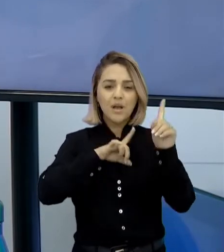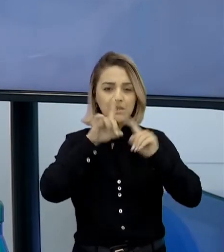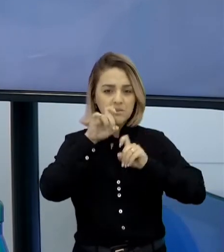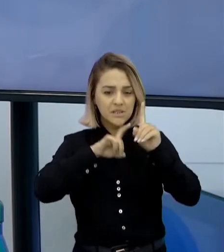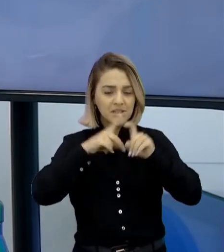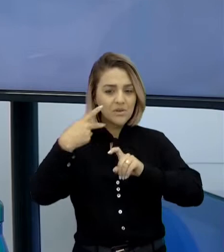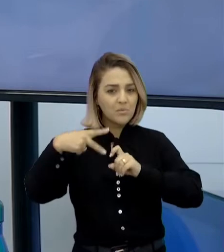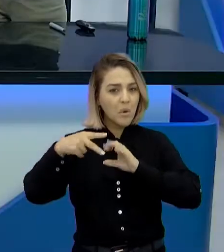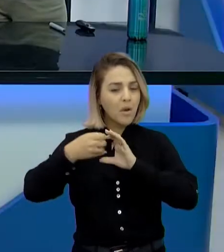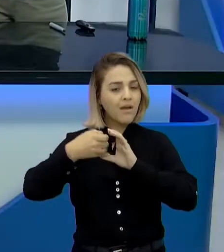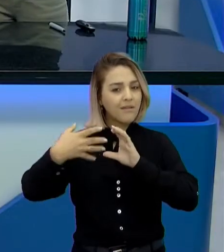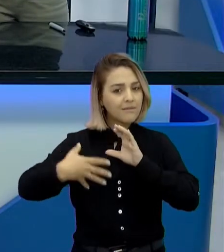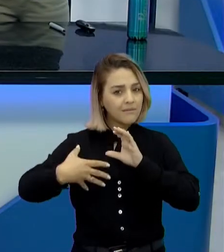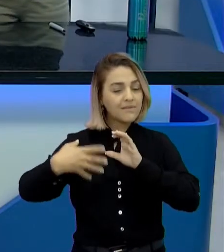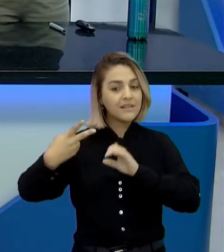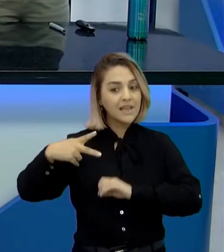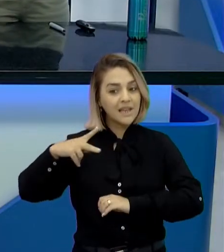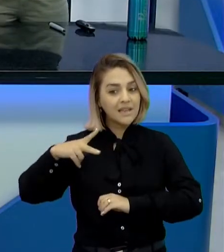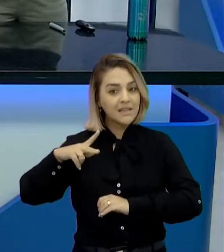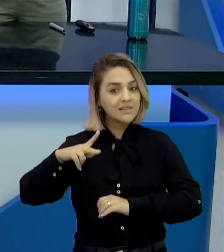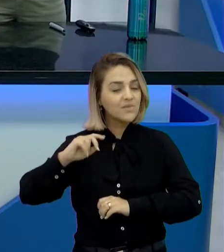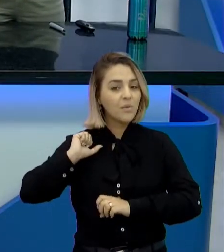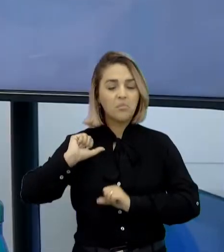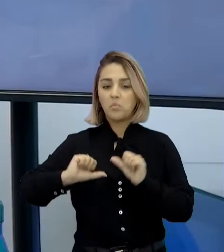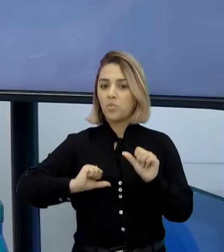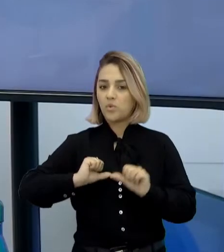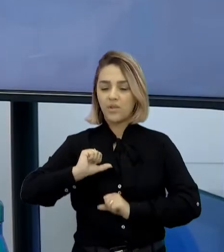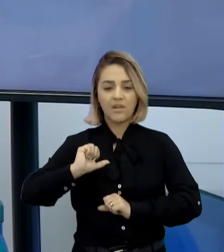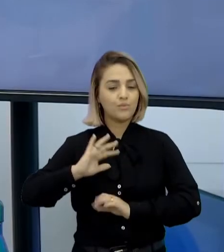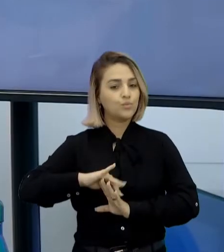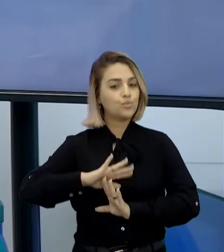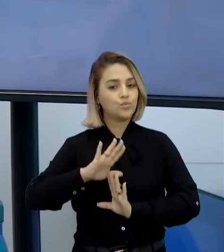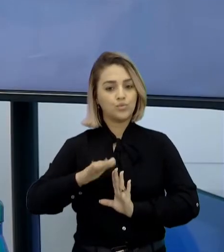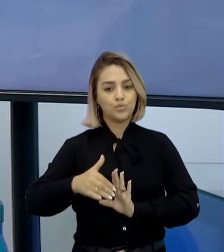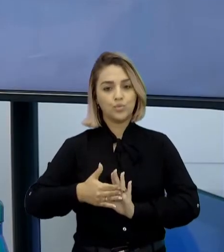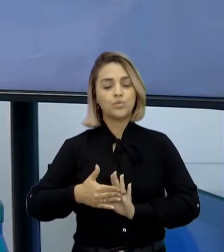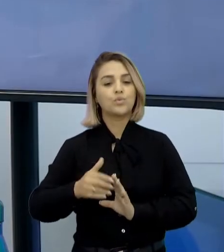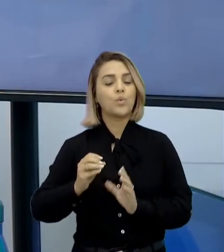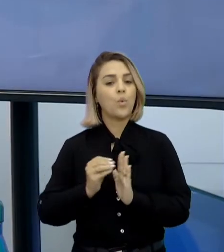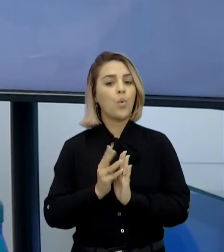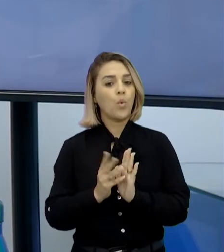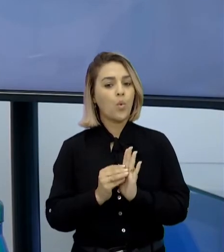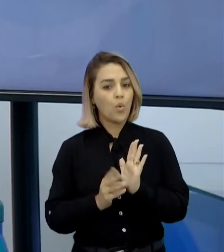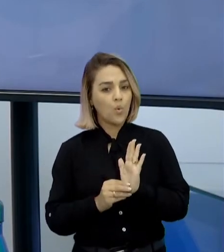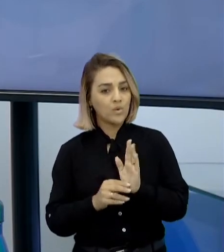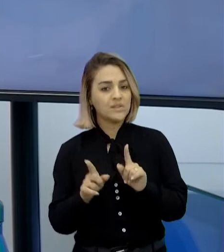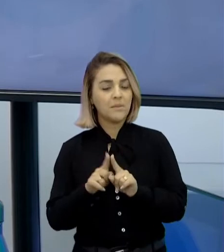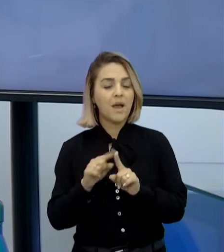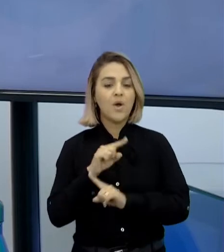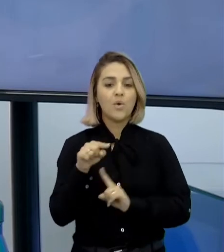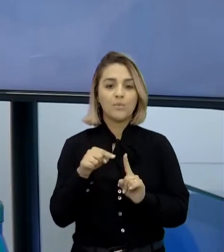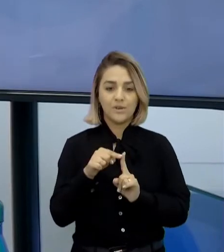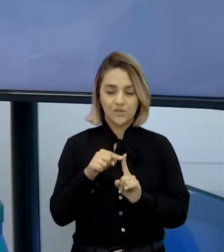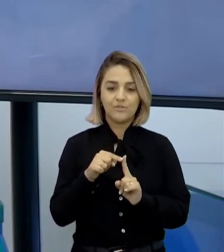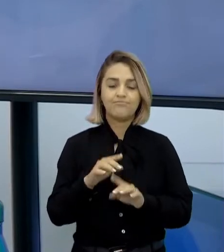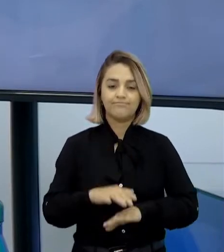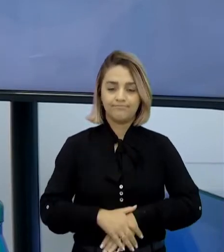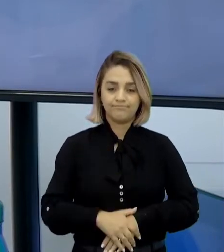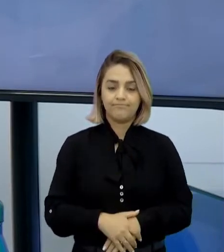são características dele, mudou totalmente o conteúdo, a essência